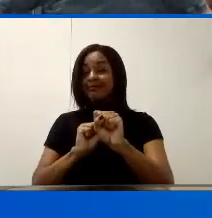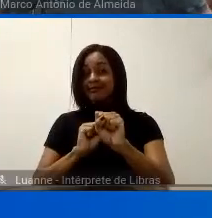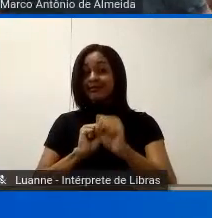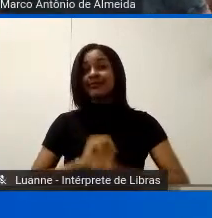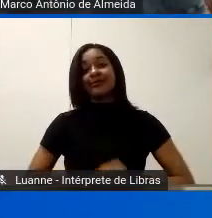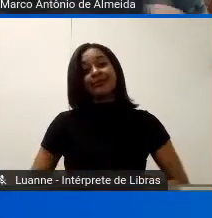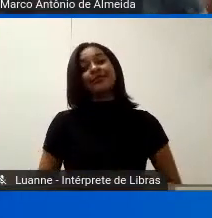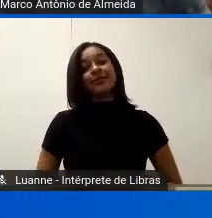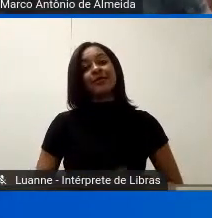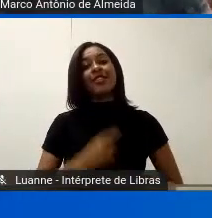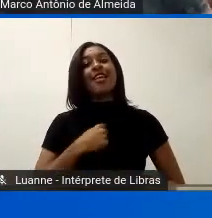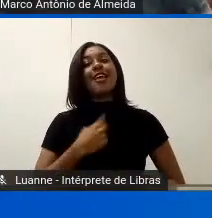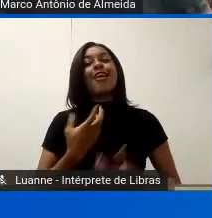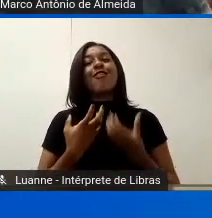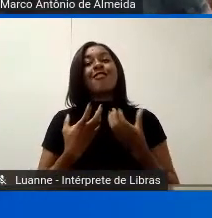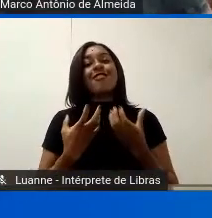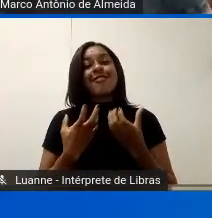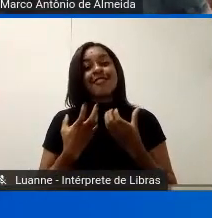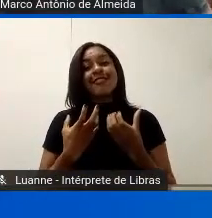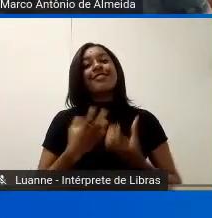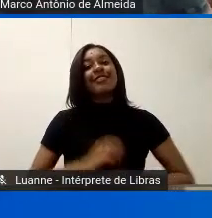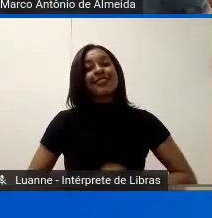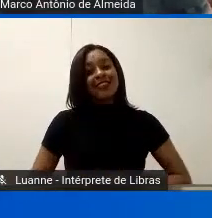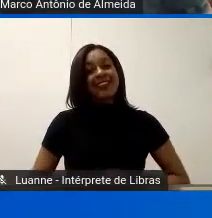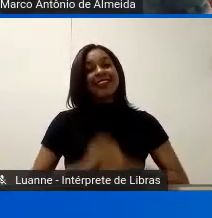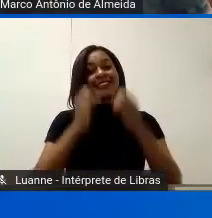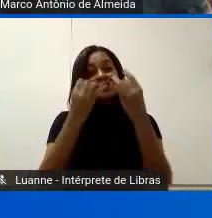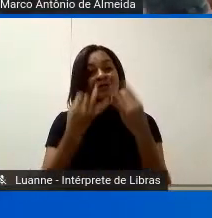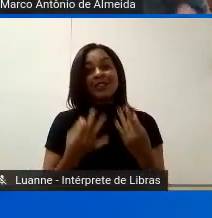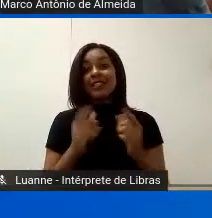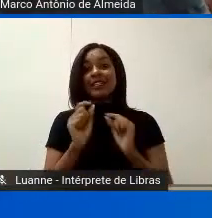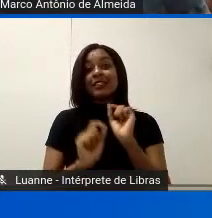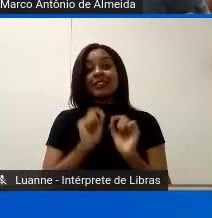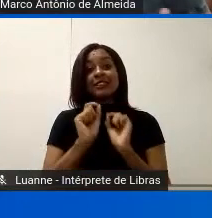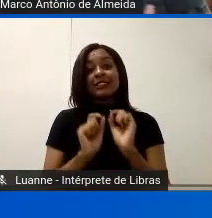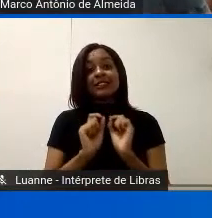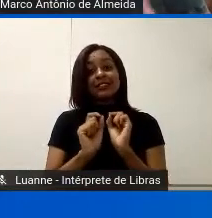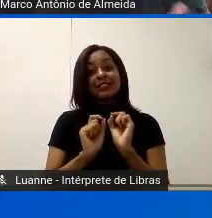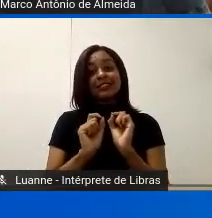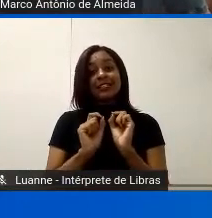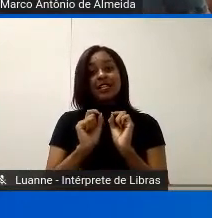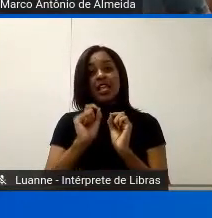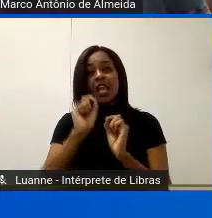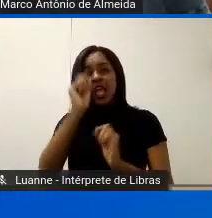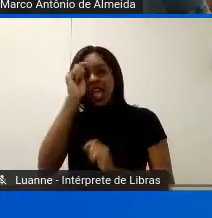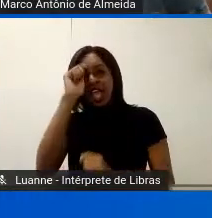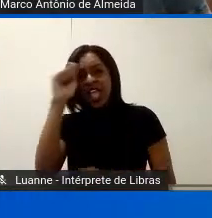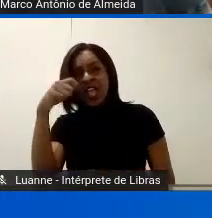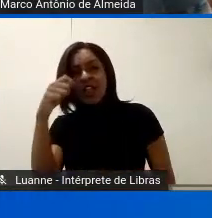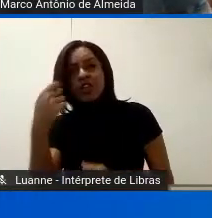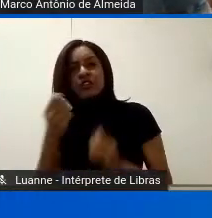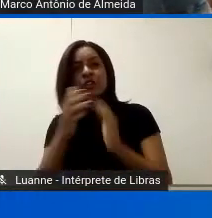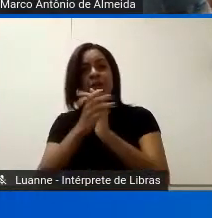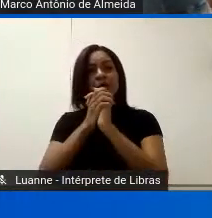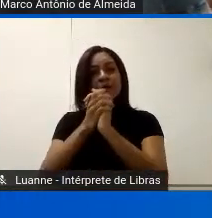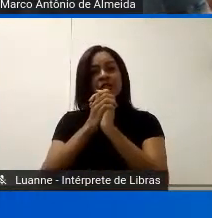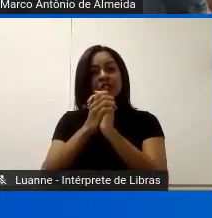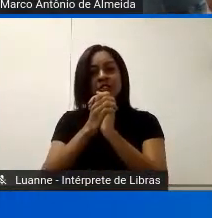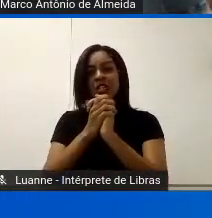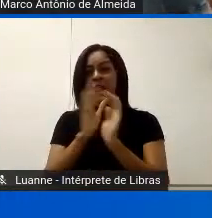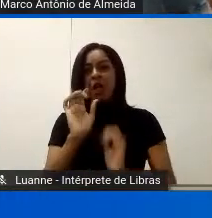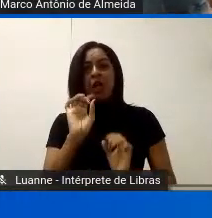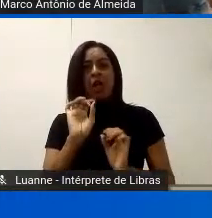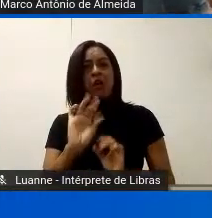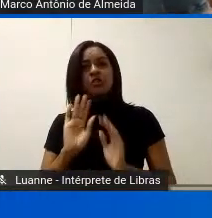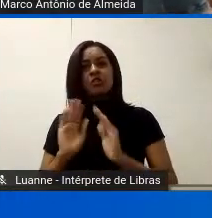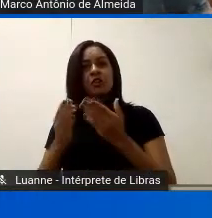tô querendo fechando um pouco a minha fala não é fazer um elogio puro e simples das tecnologias né aí eu vou